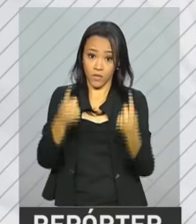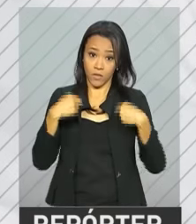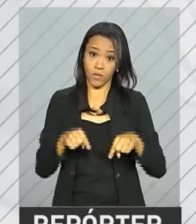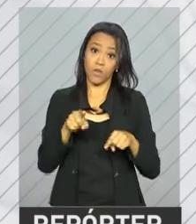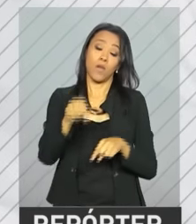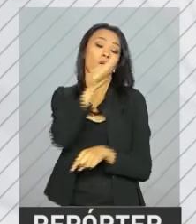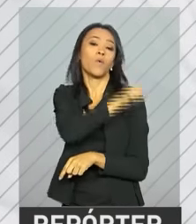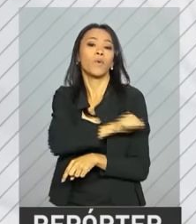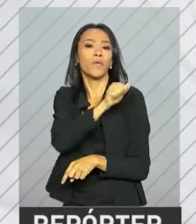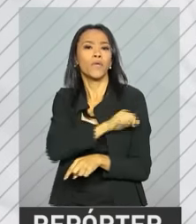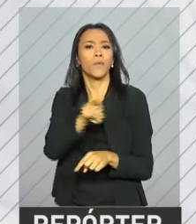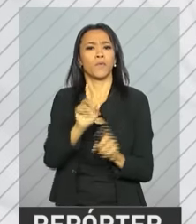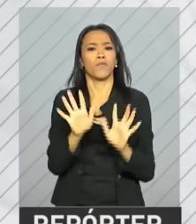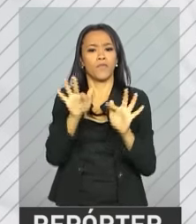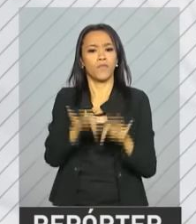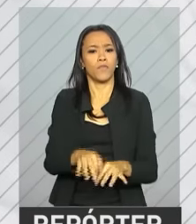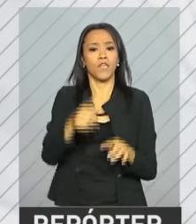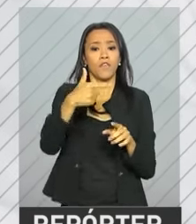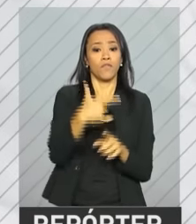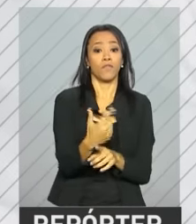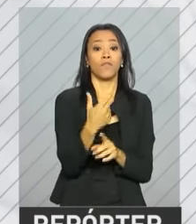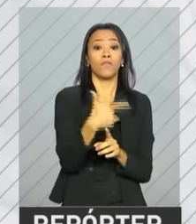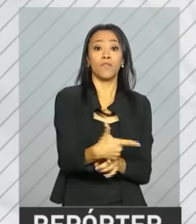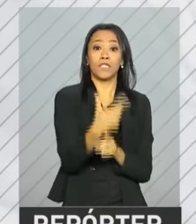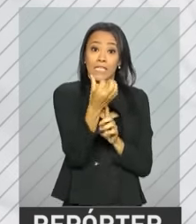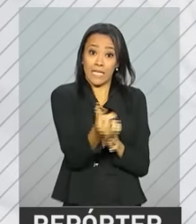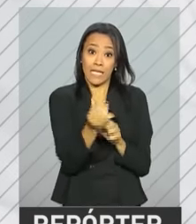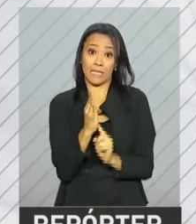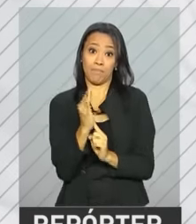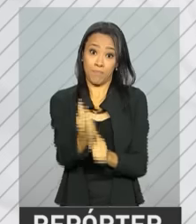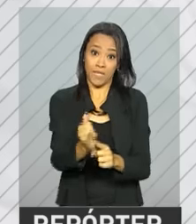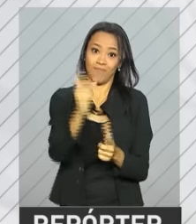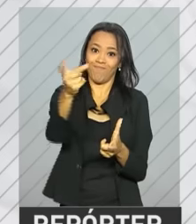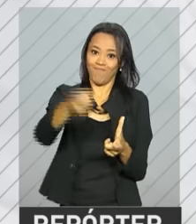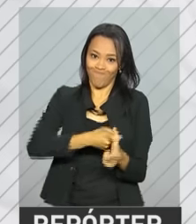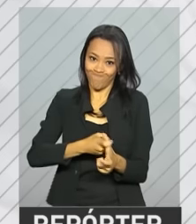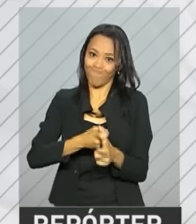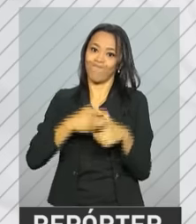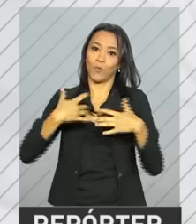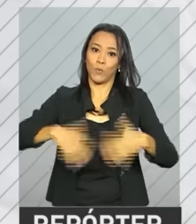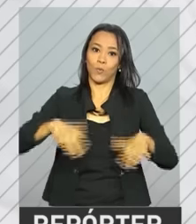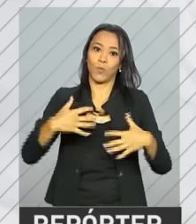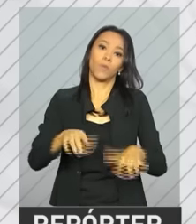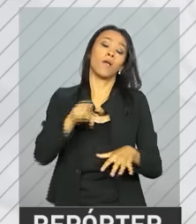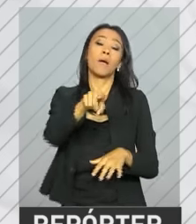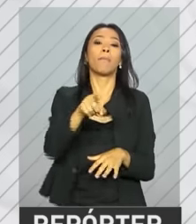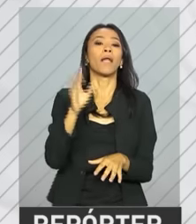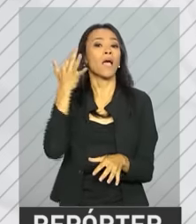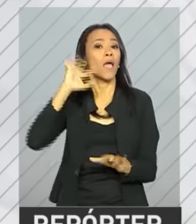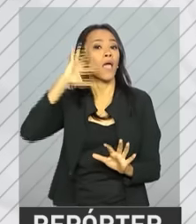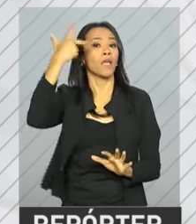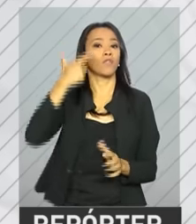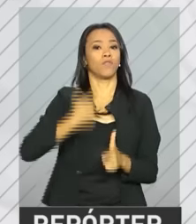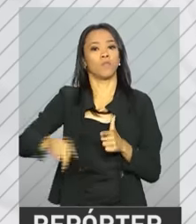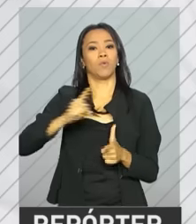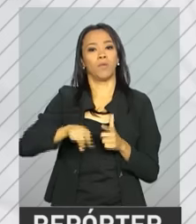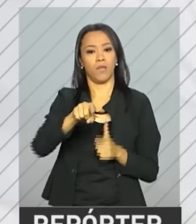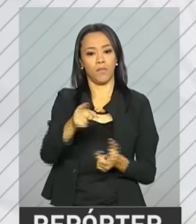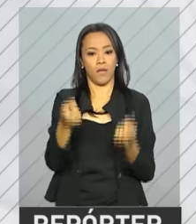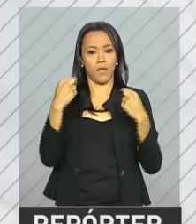2017 com R6 bilhões deais de Déficit para sanar o saldo negativo nas contas públicas foi